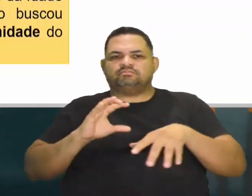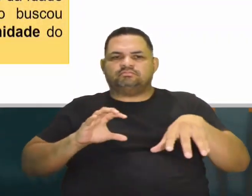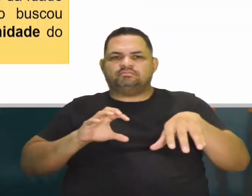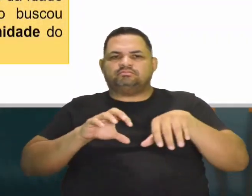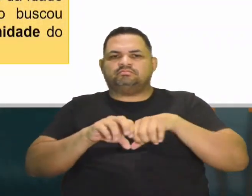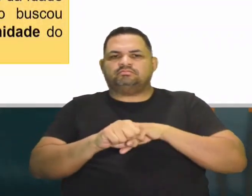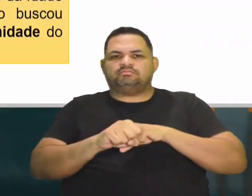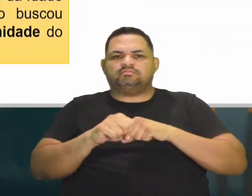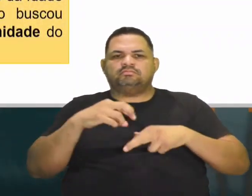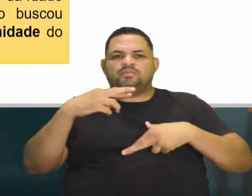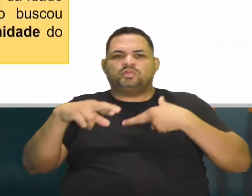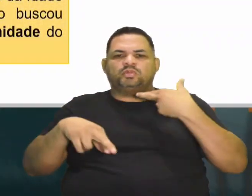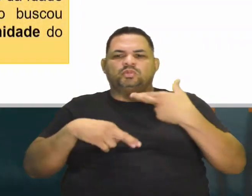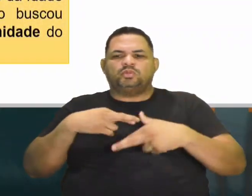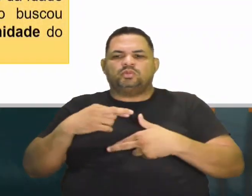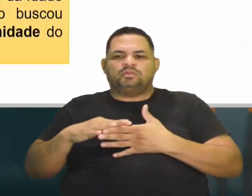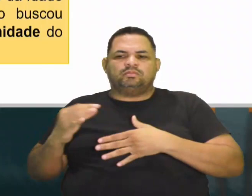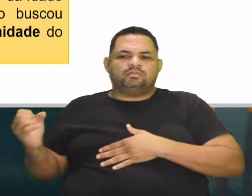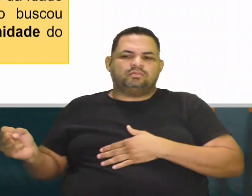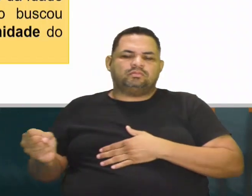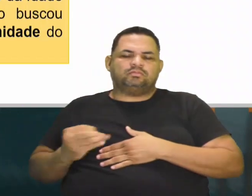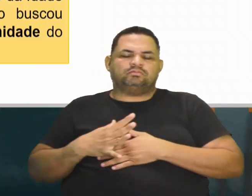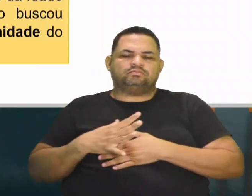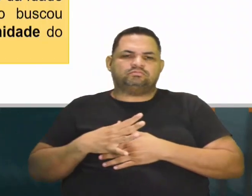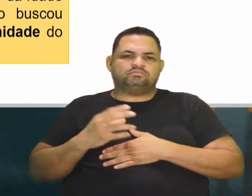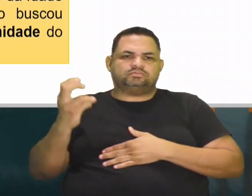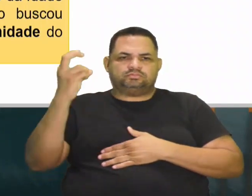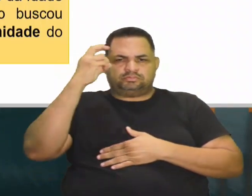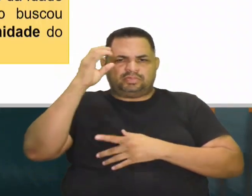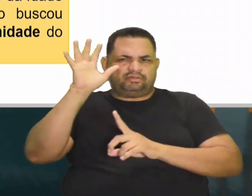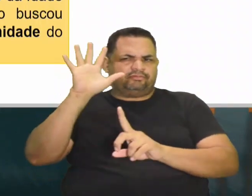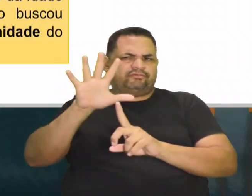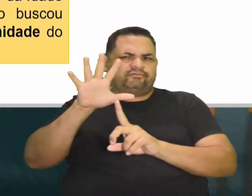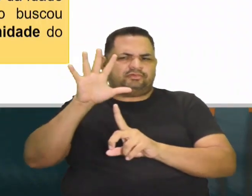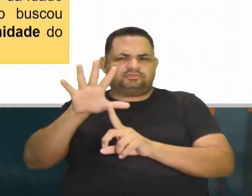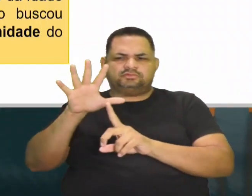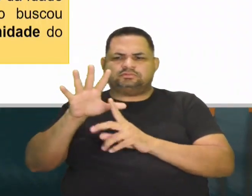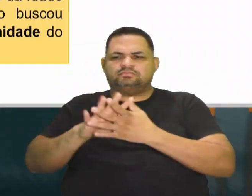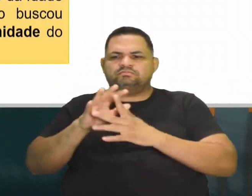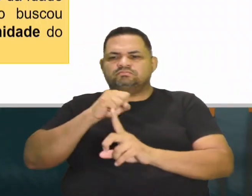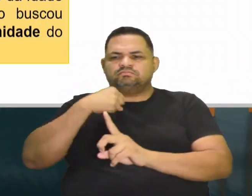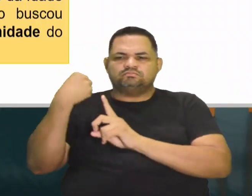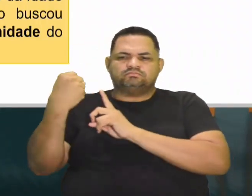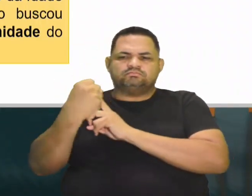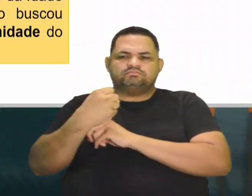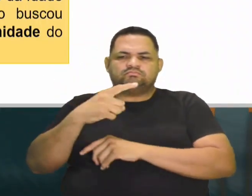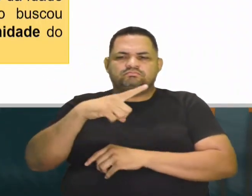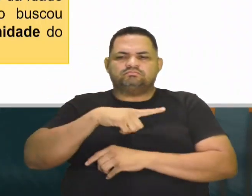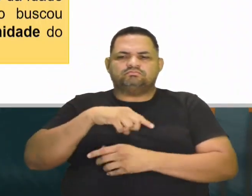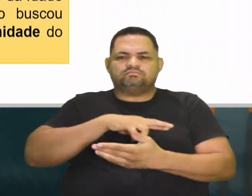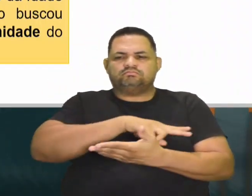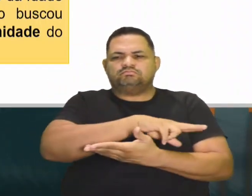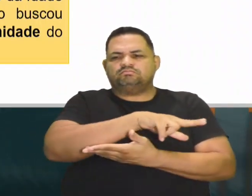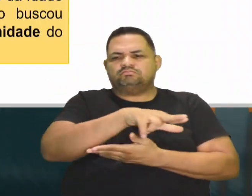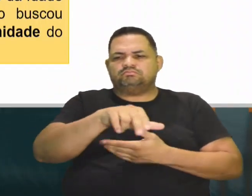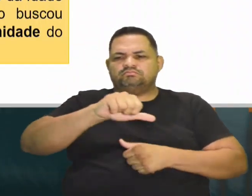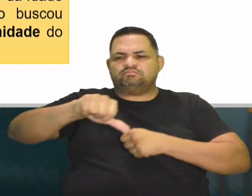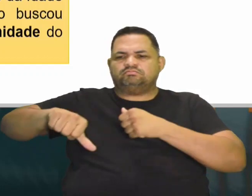o renascimento cultural impactou muito a sociedade, né? Houve muitas mudanças no contexto